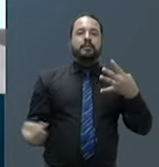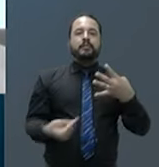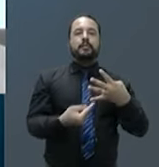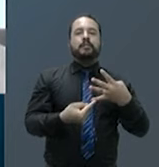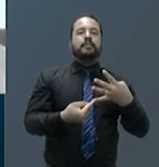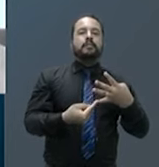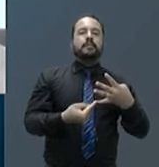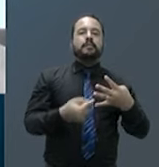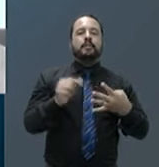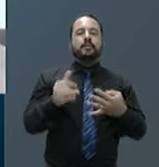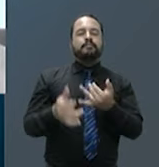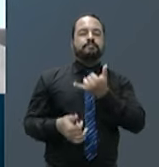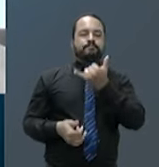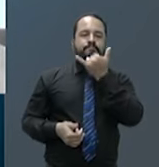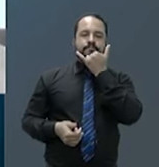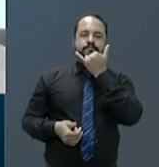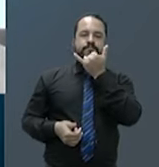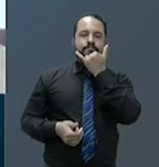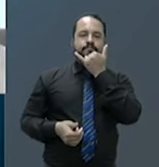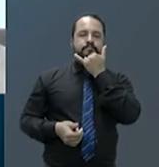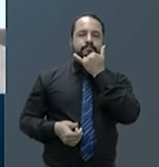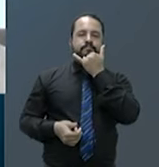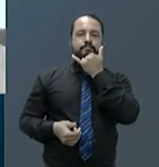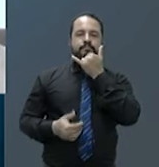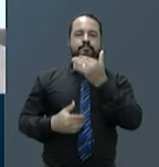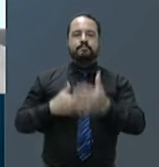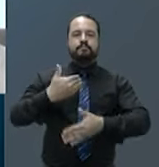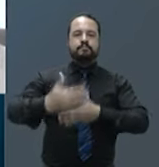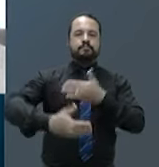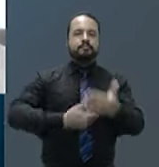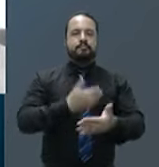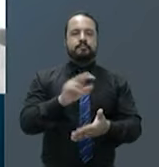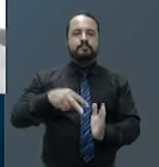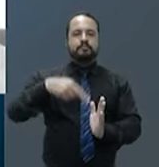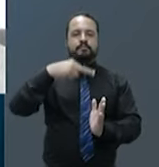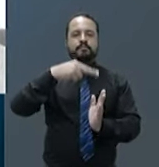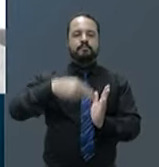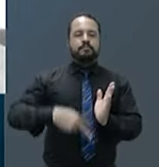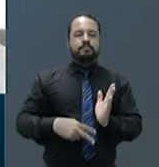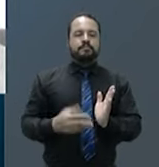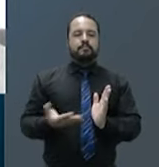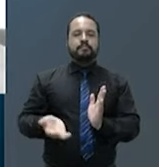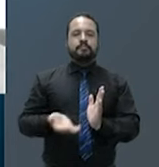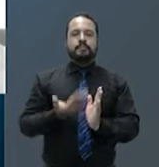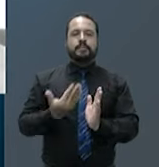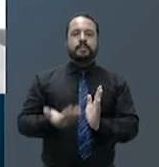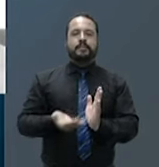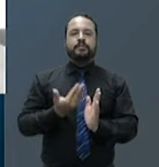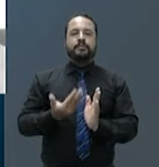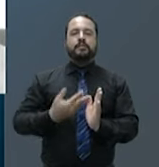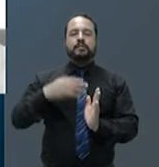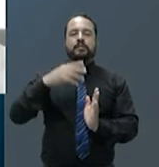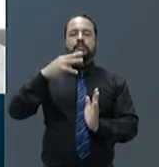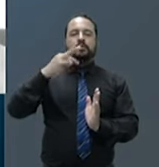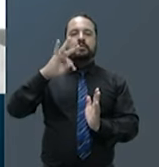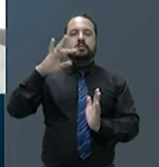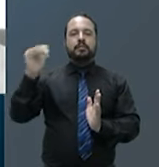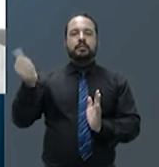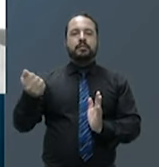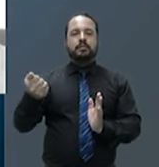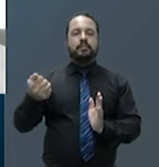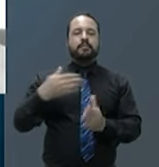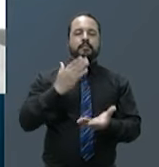Peço vênia para proceder à leitura do que foi requerido às folhas 476. Requereu-se a suspensão do processo,